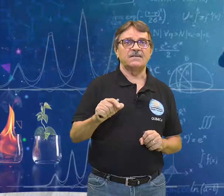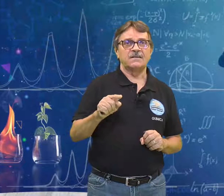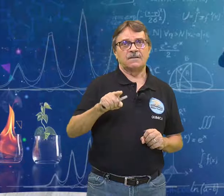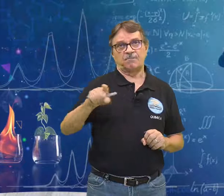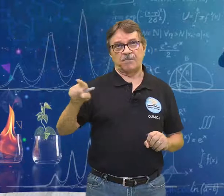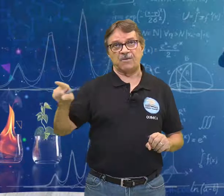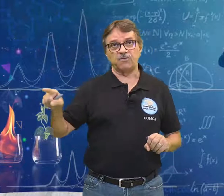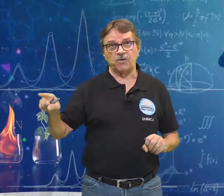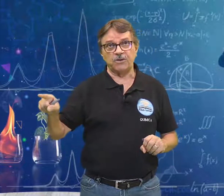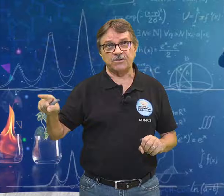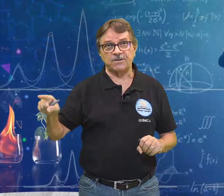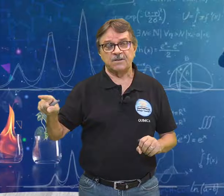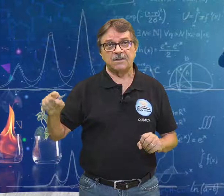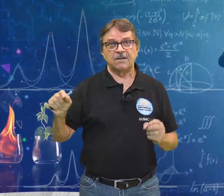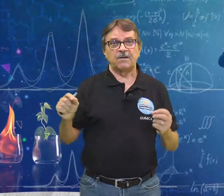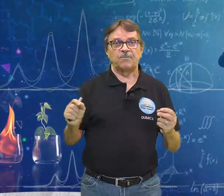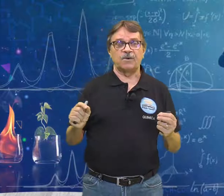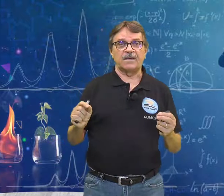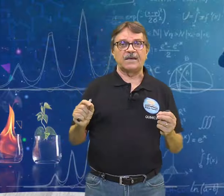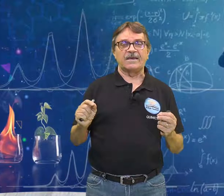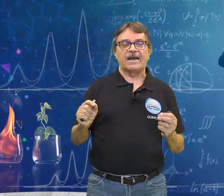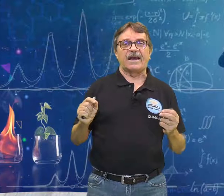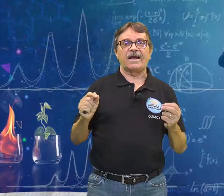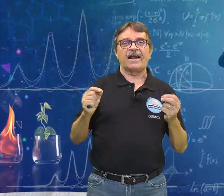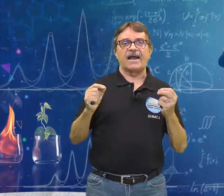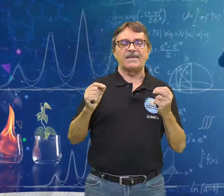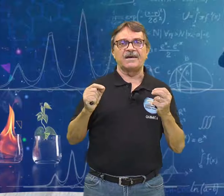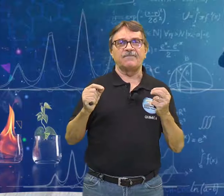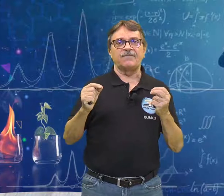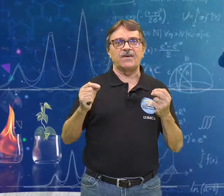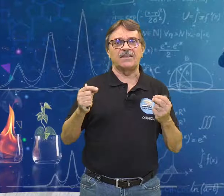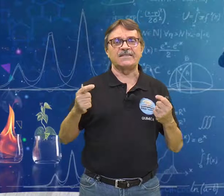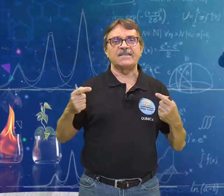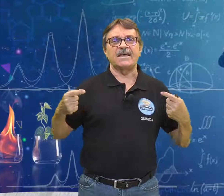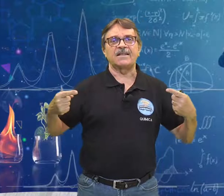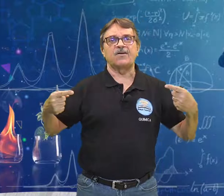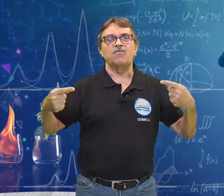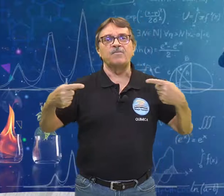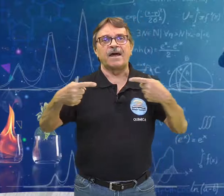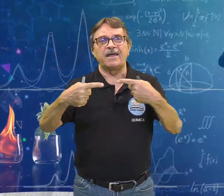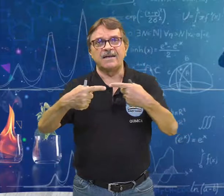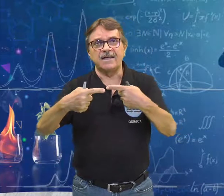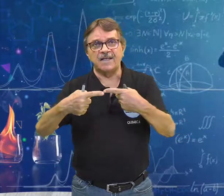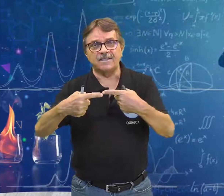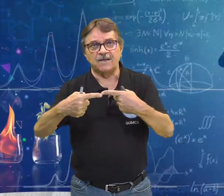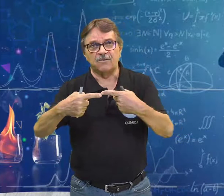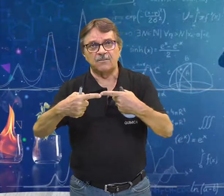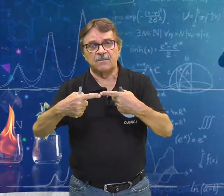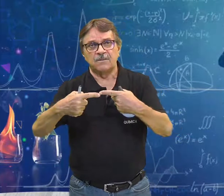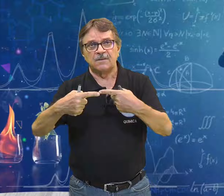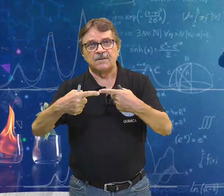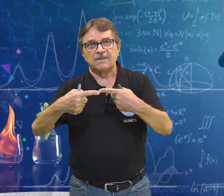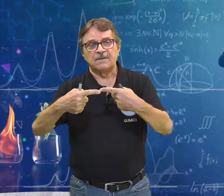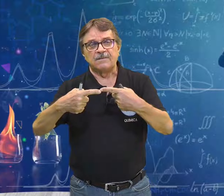CnH2n menos 2. Porque a cada vez que entra uma